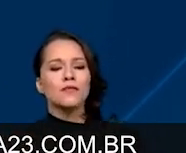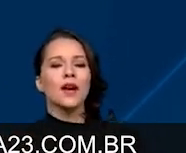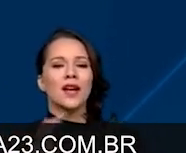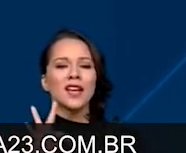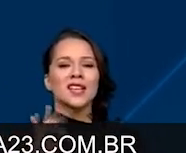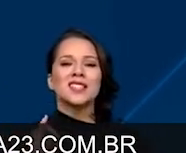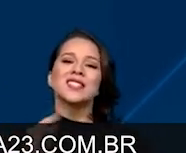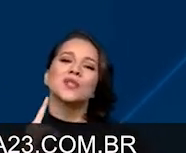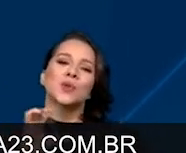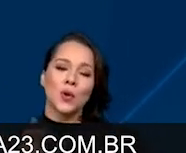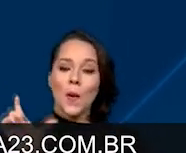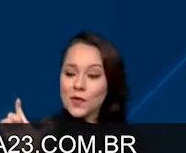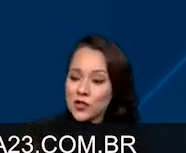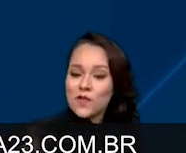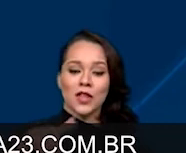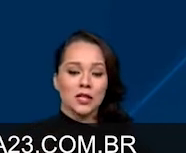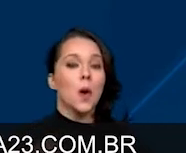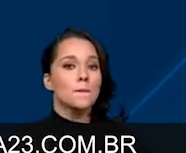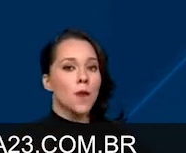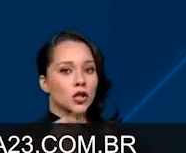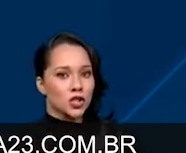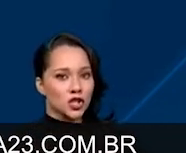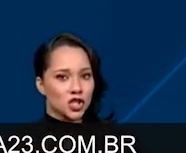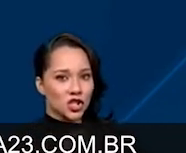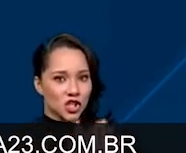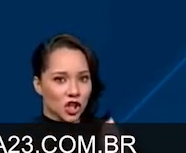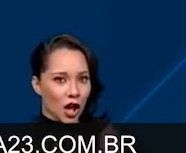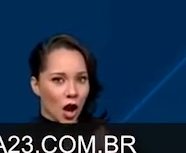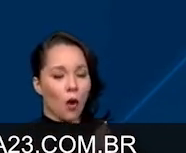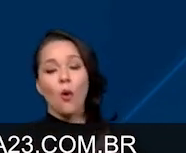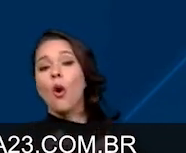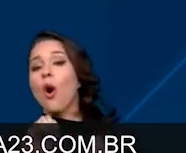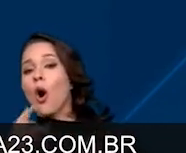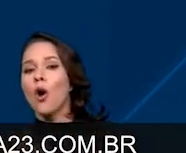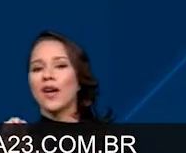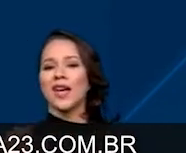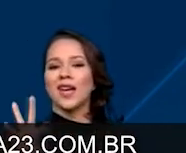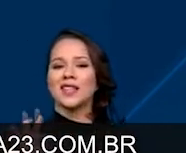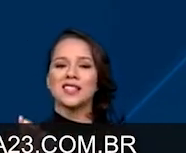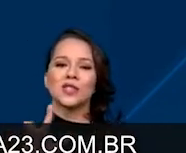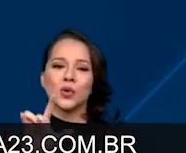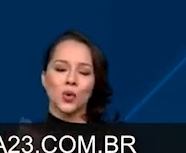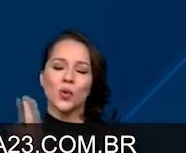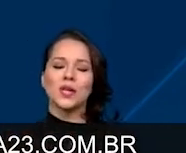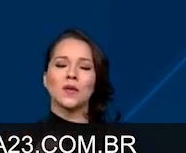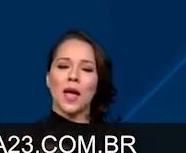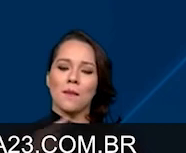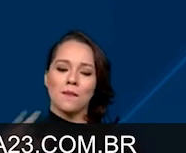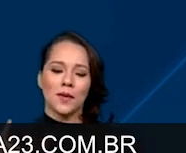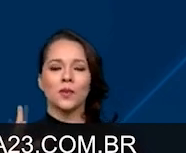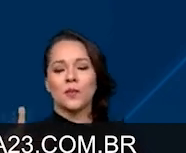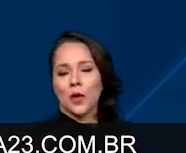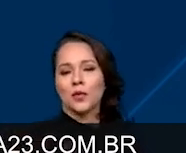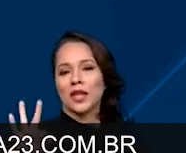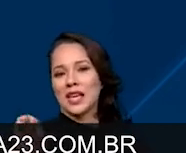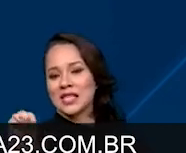título eleitoral, que pode ser a versão digital do documento, e o e-título obtido pelo aplicativo do